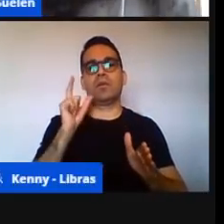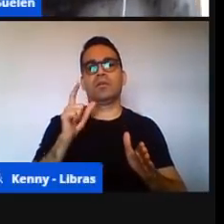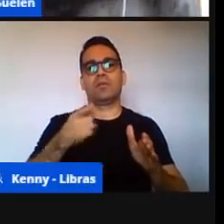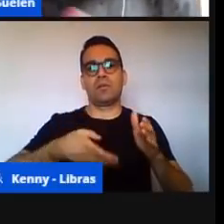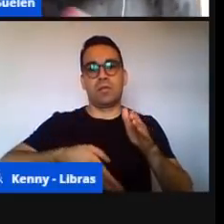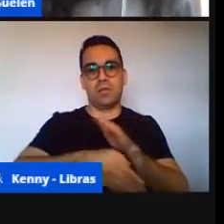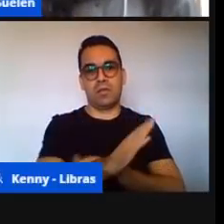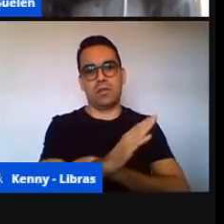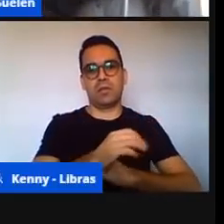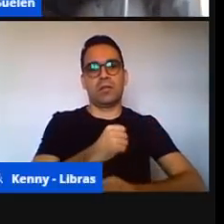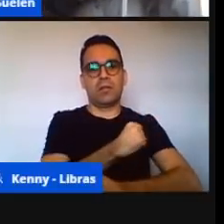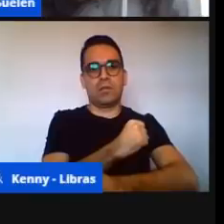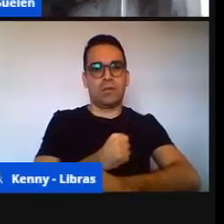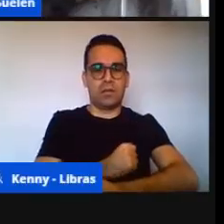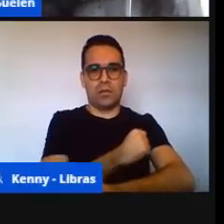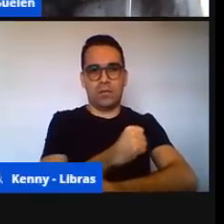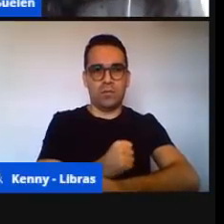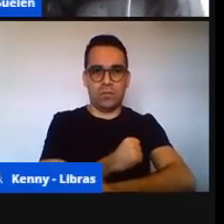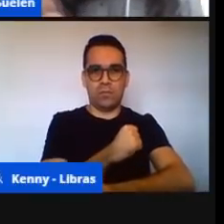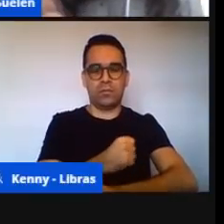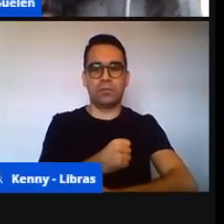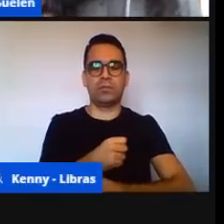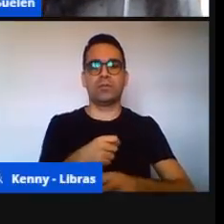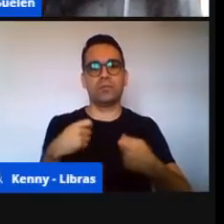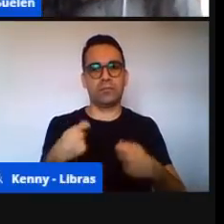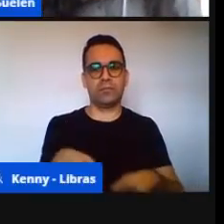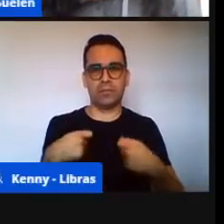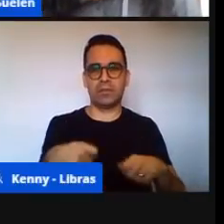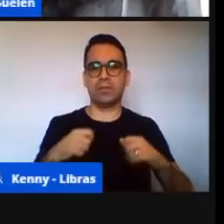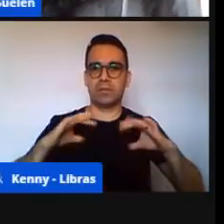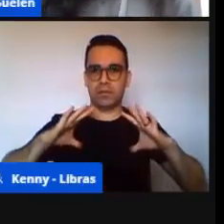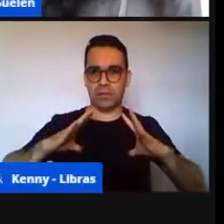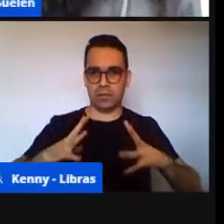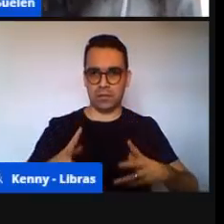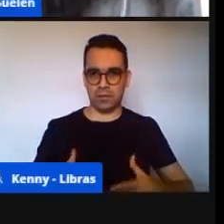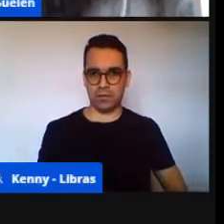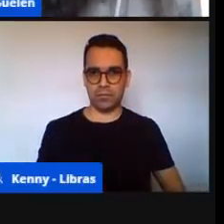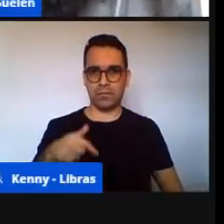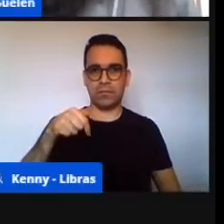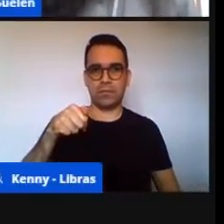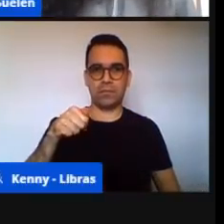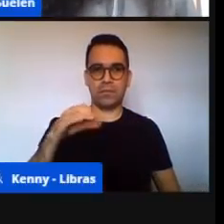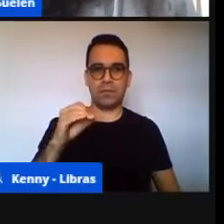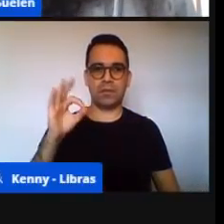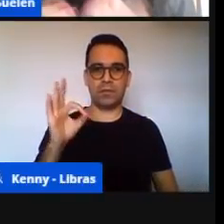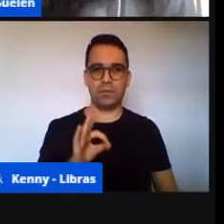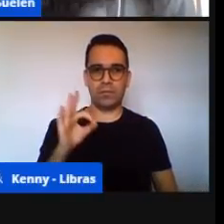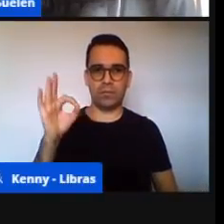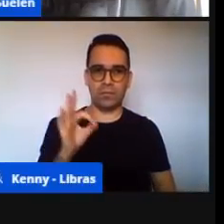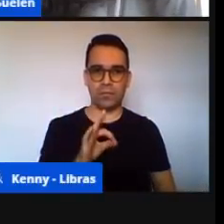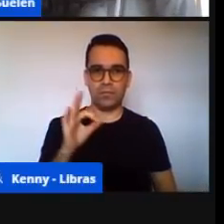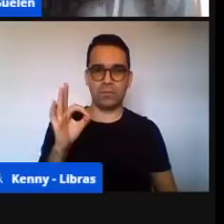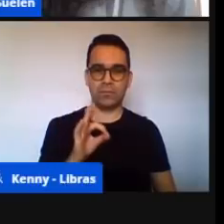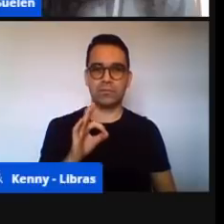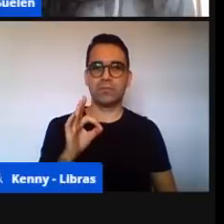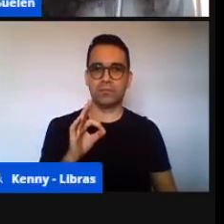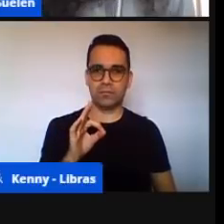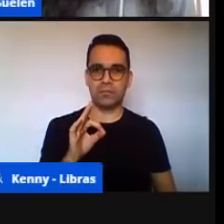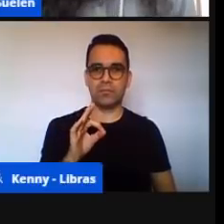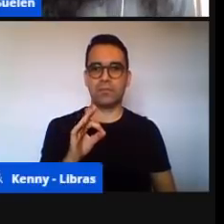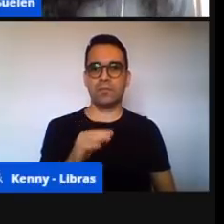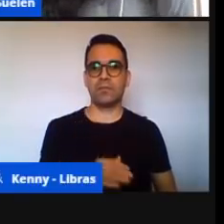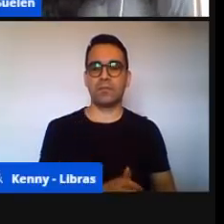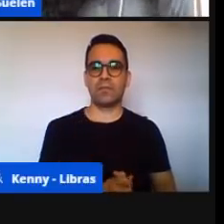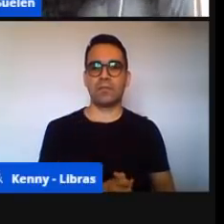cozinha, ele tem que ser ou borrifado, o álcool 70, ou imergido em uma solução clorada, tá?